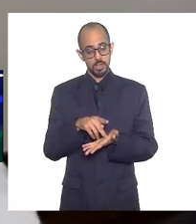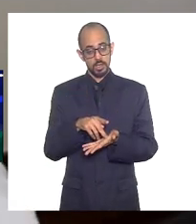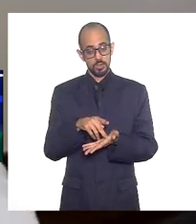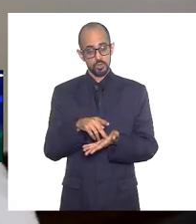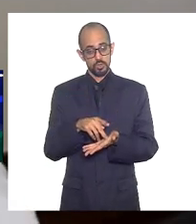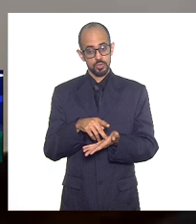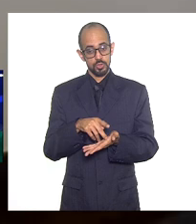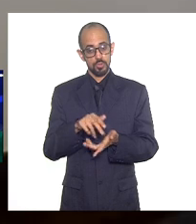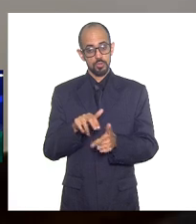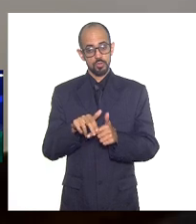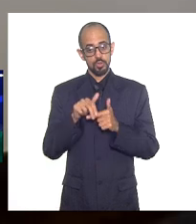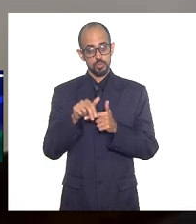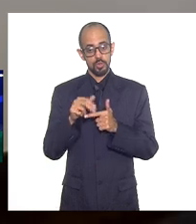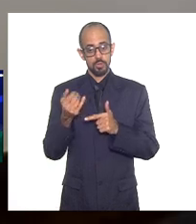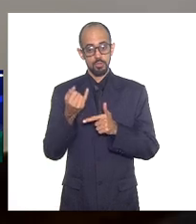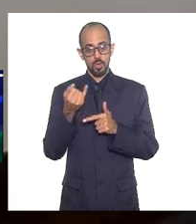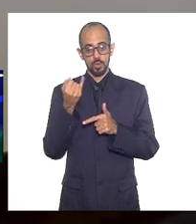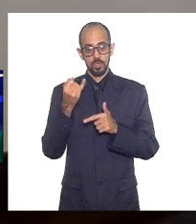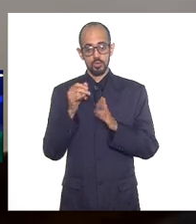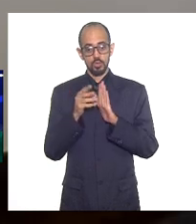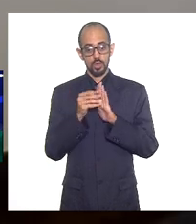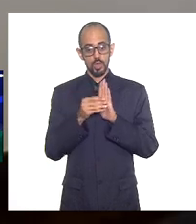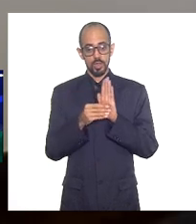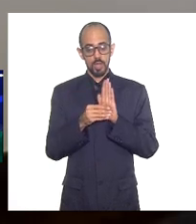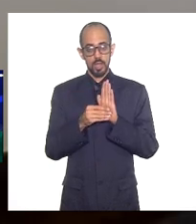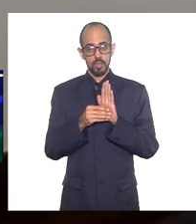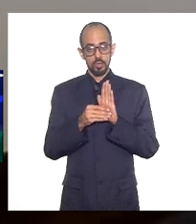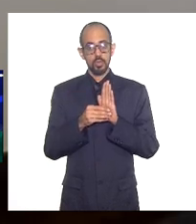muito importante que o calendário do Estado do Rio de Janeiro